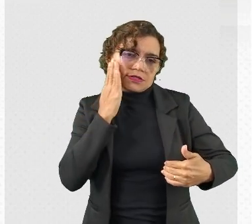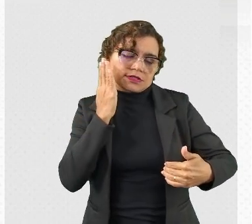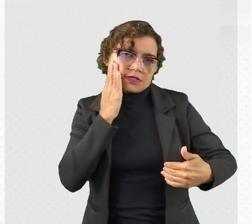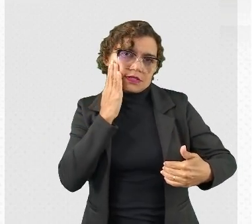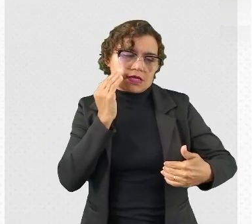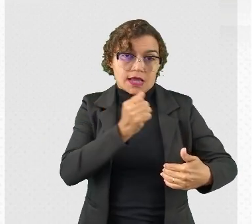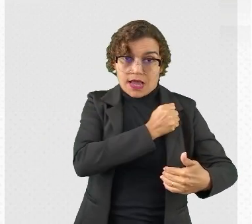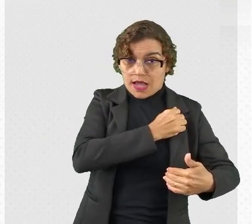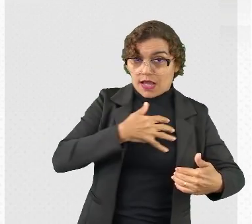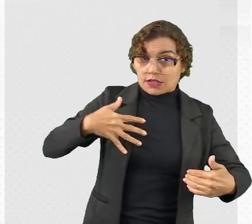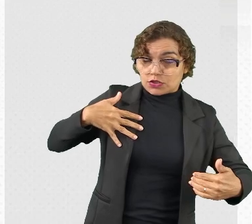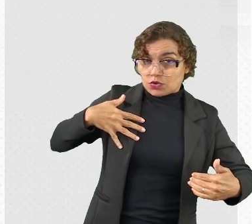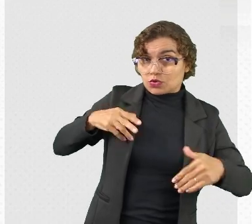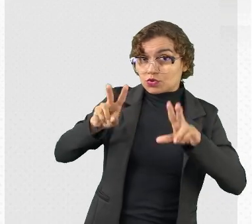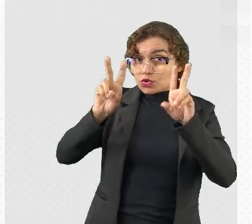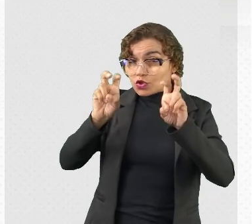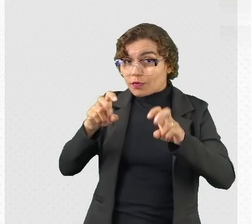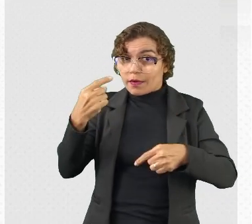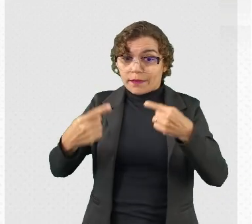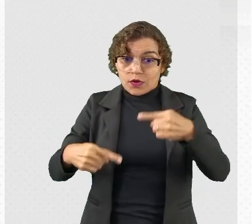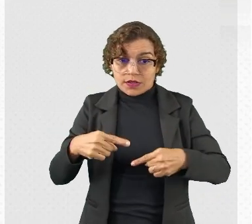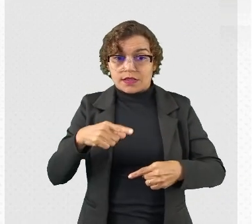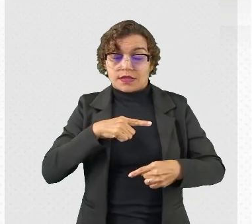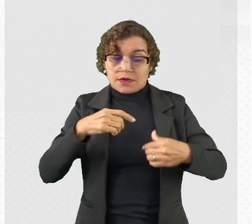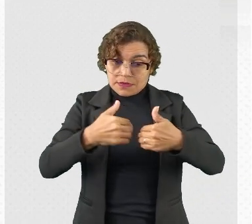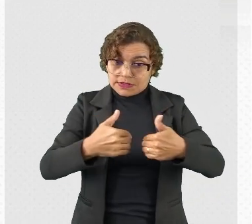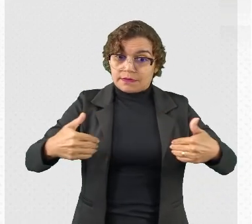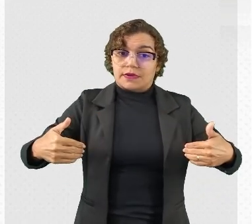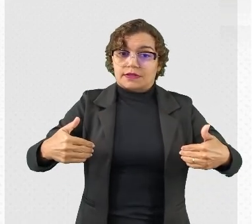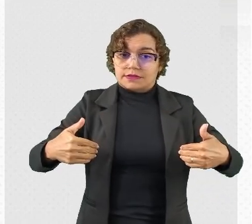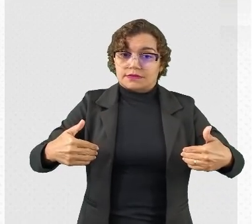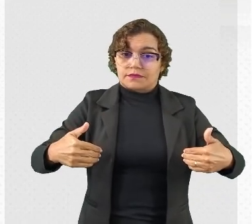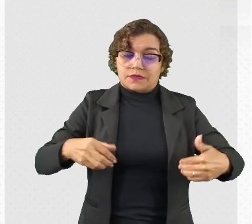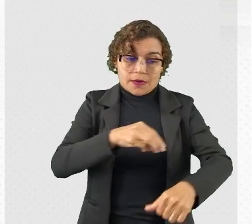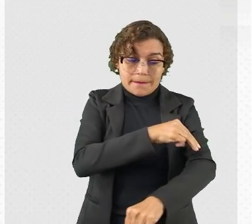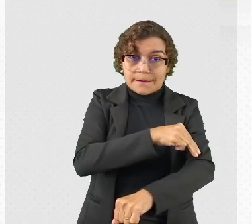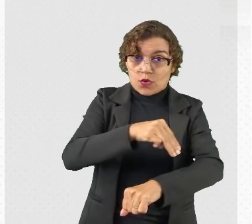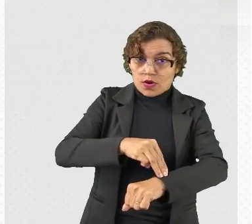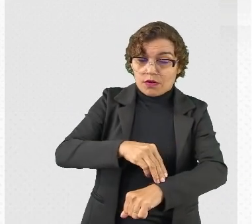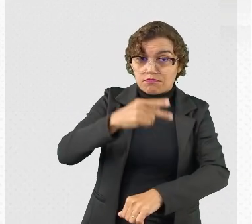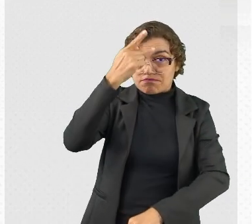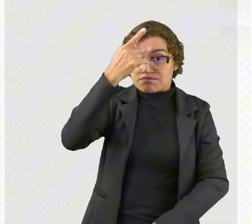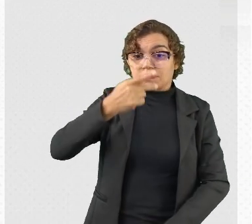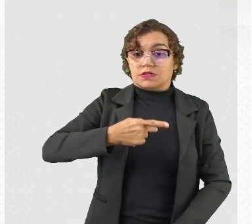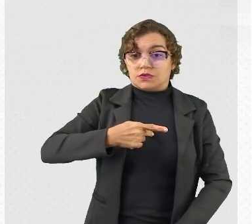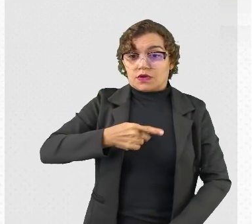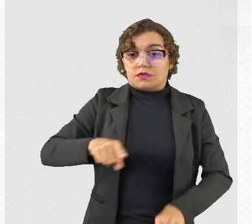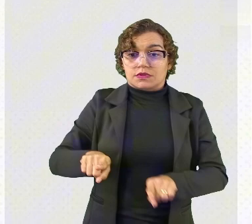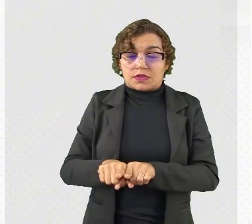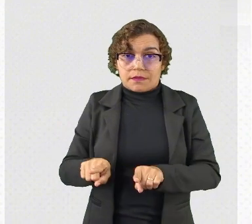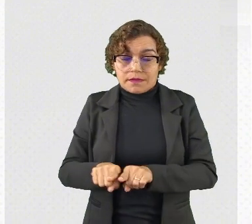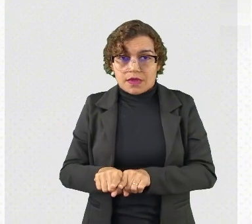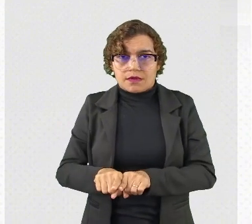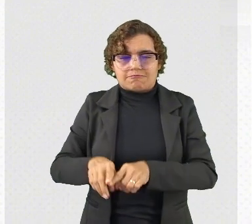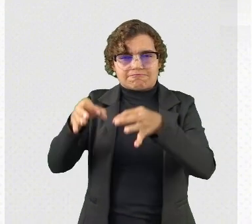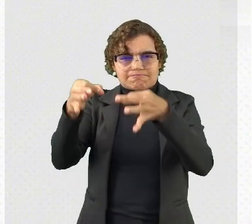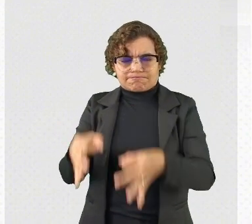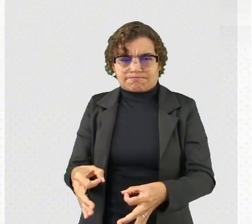Aristóteles, né, sobre a política. Há uma separação entre a moral pessoal e a eficácia